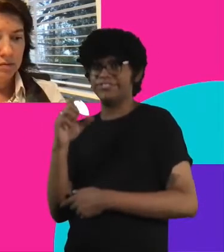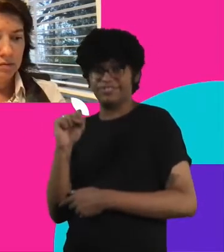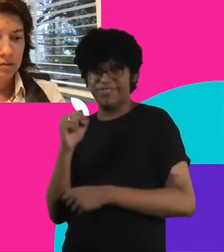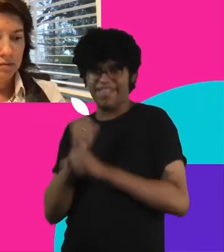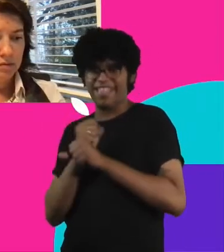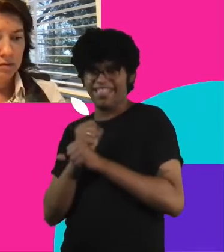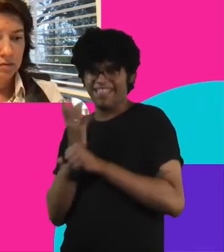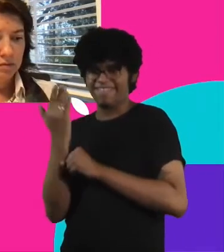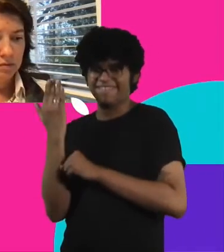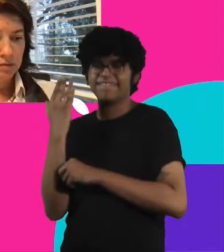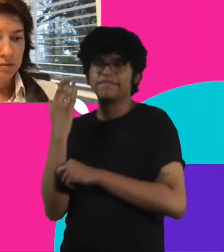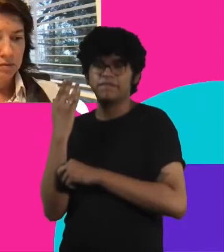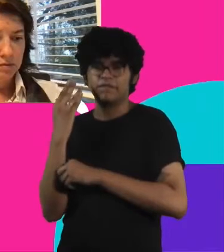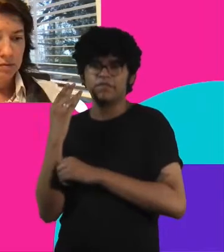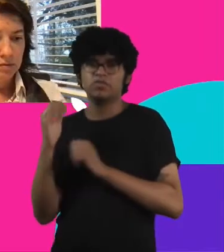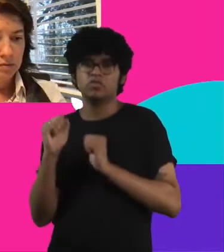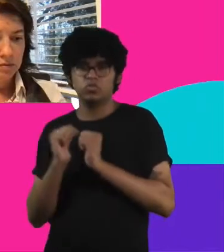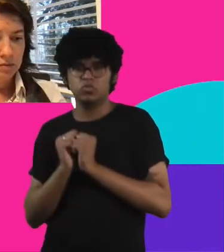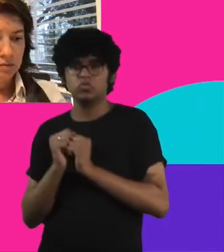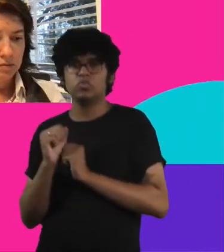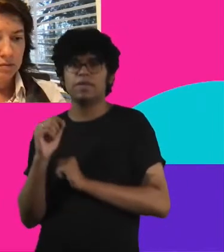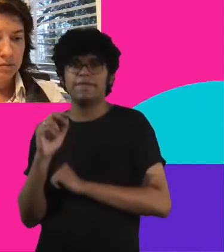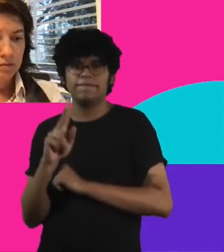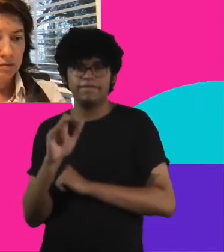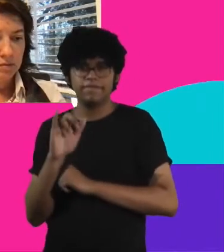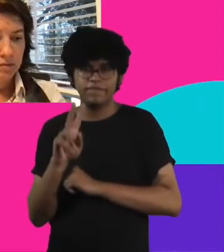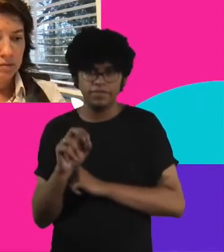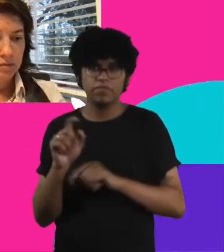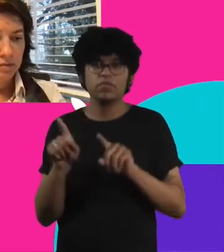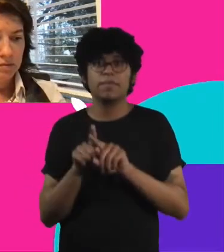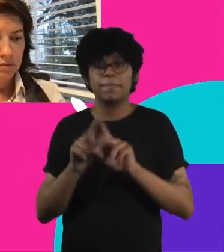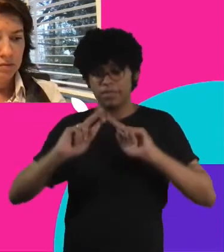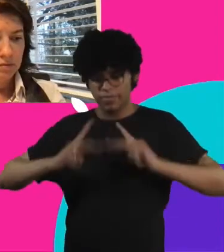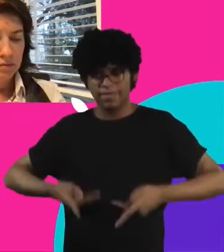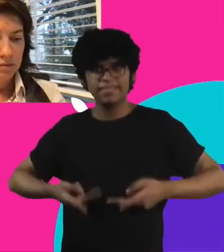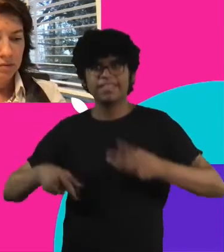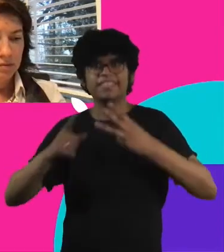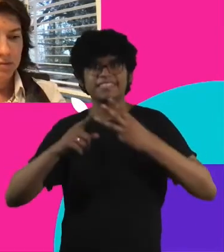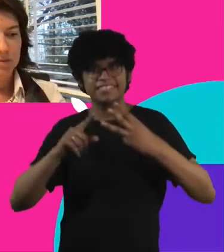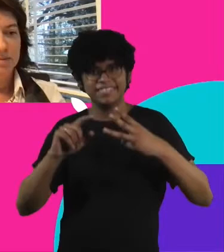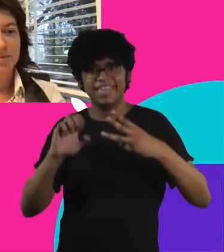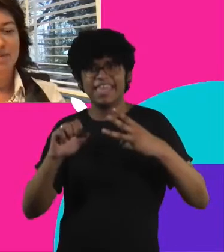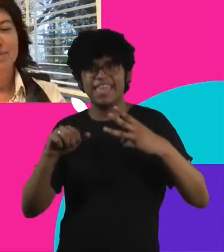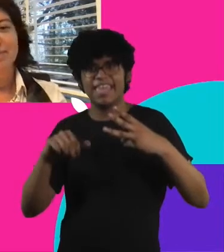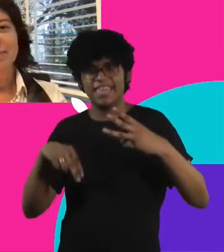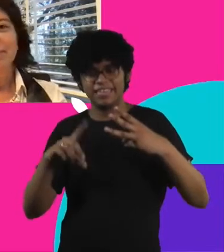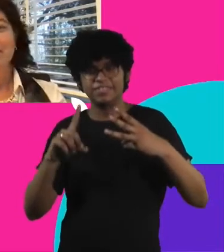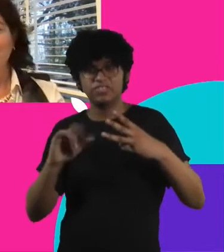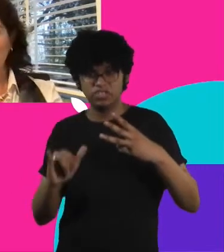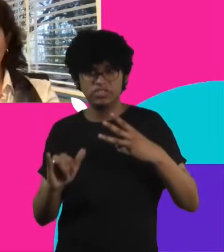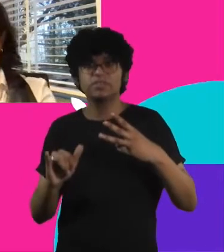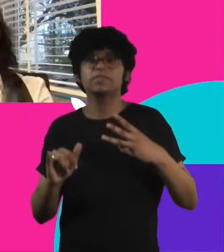2018, aqui junto com a Fundação Telefônica Vive, com a ENDE e com o Instituto Humanize, a Geórgia, que grande parceira